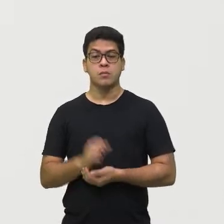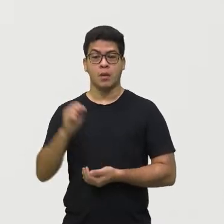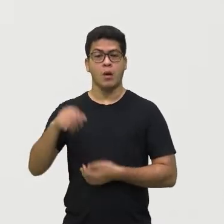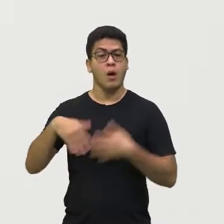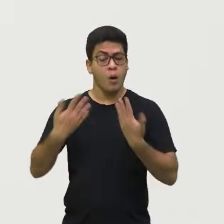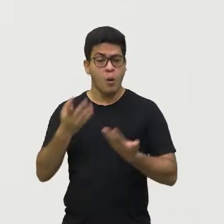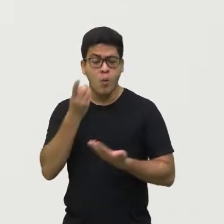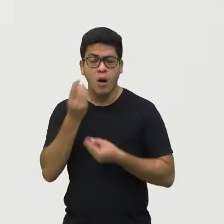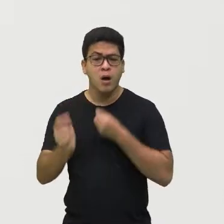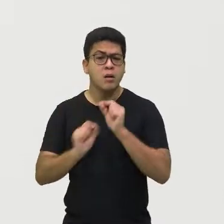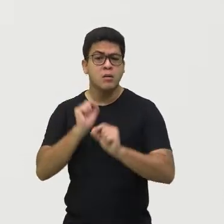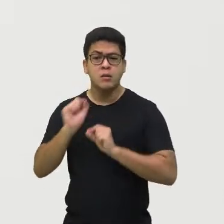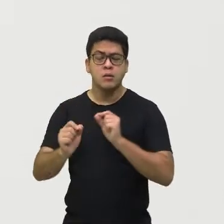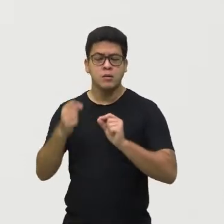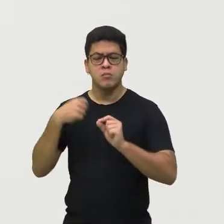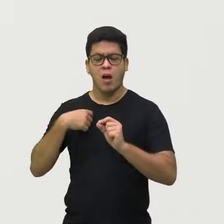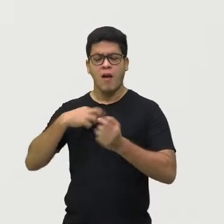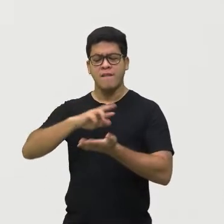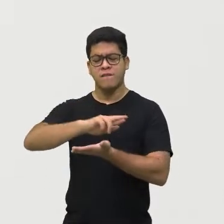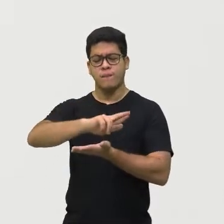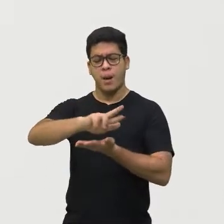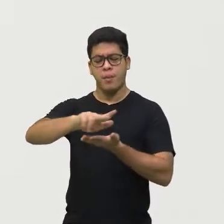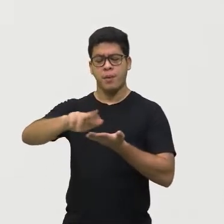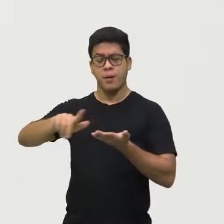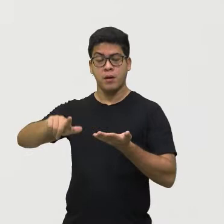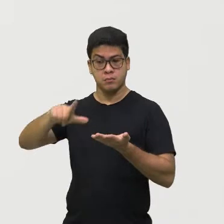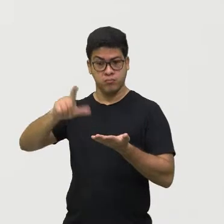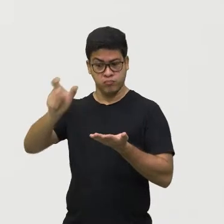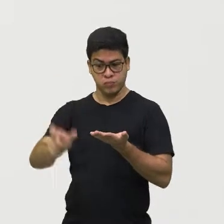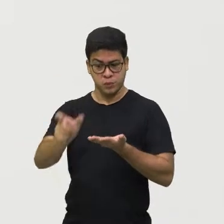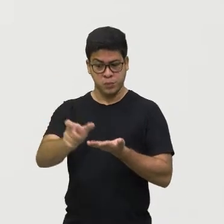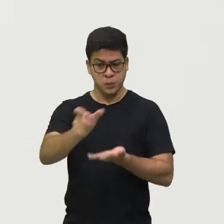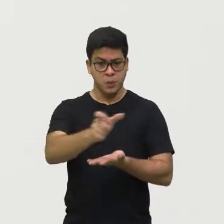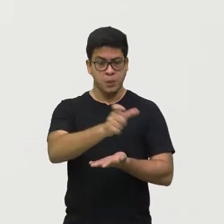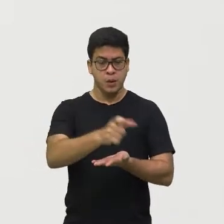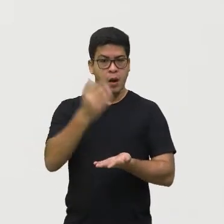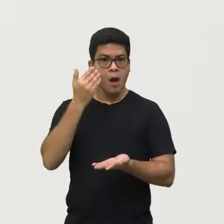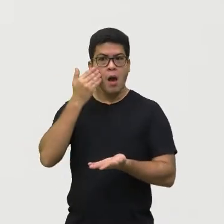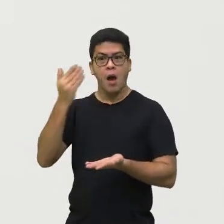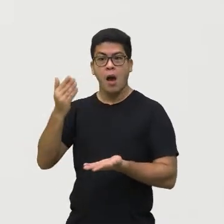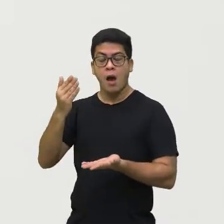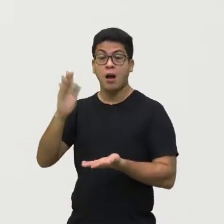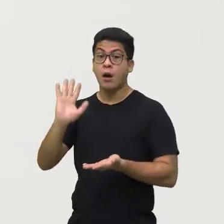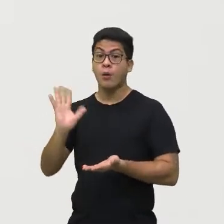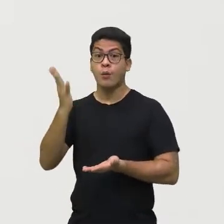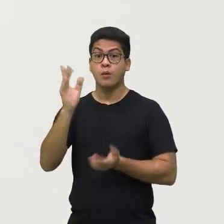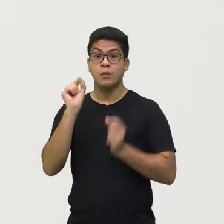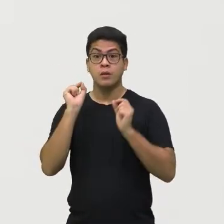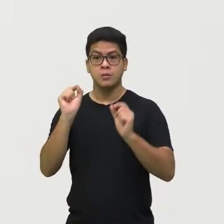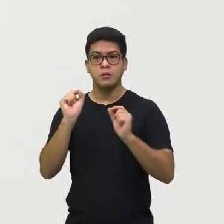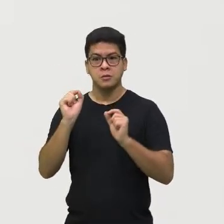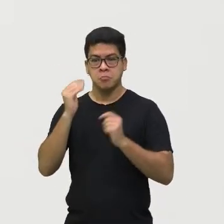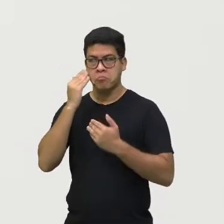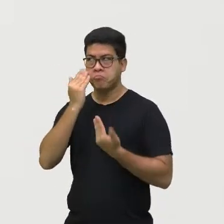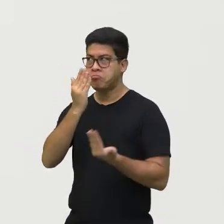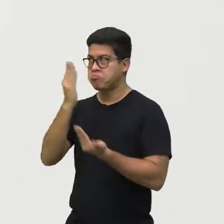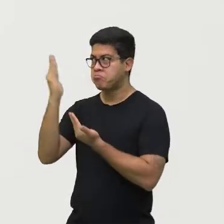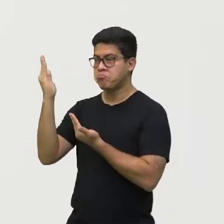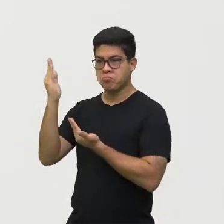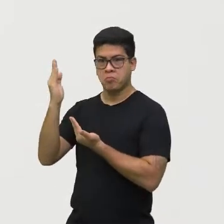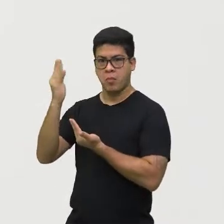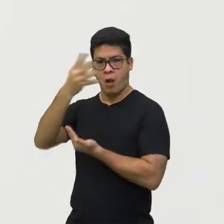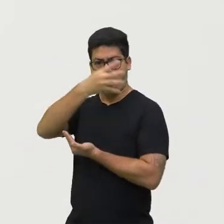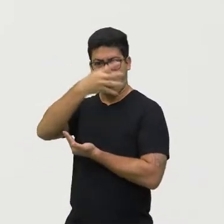uma carga elétrica gerando o campo, veja só, quando temos mais de uma carga elétrica gerando o campo,